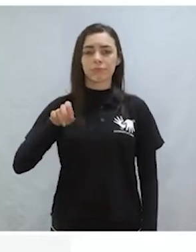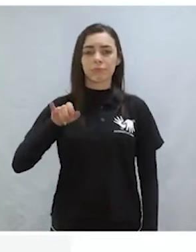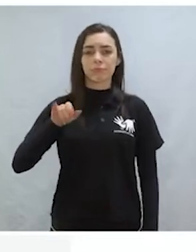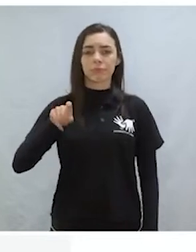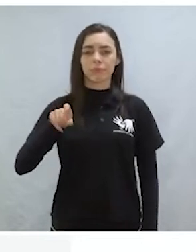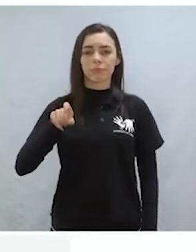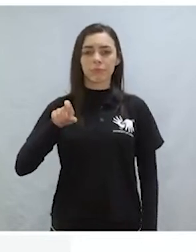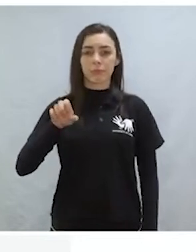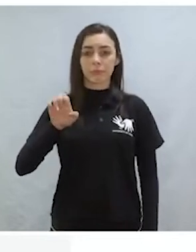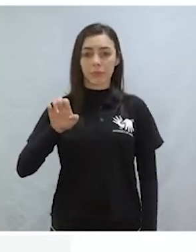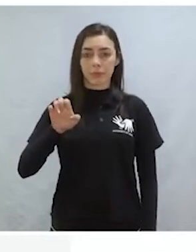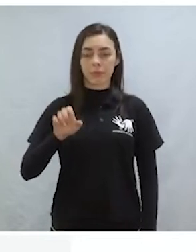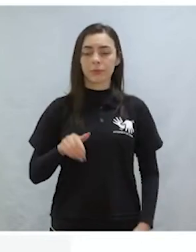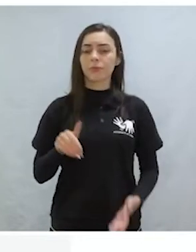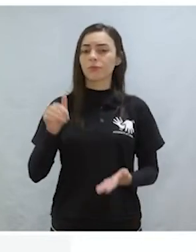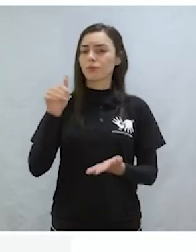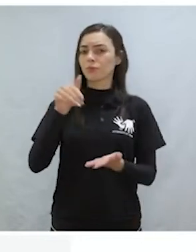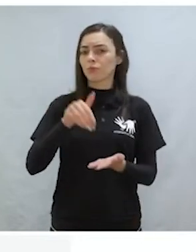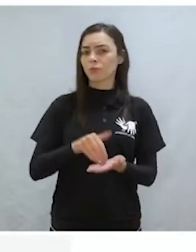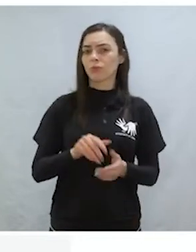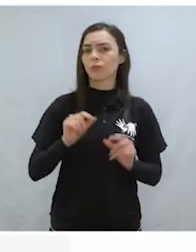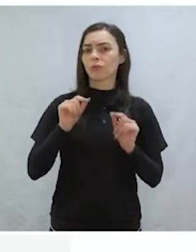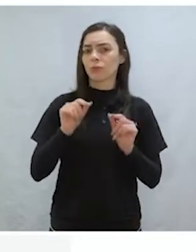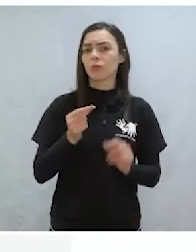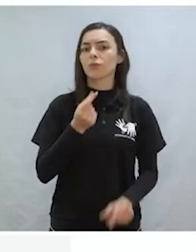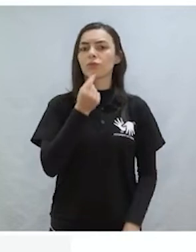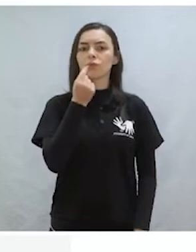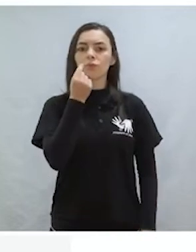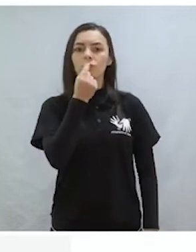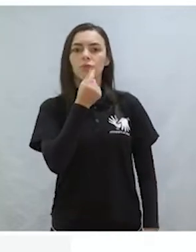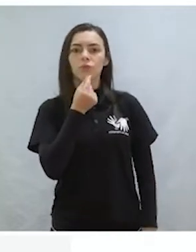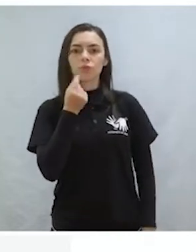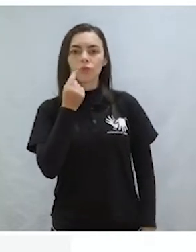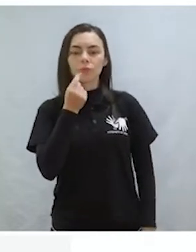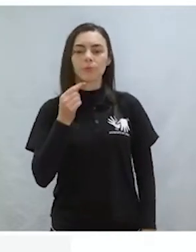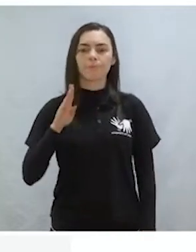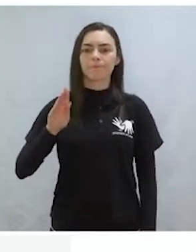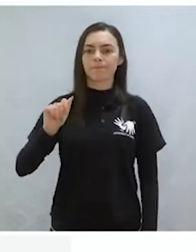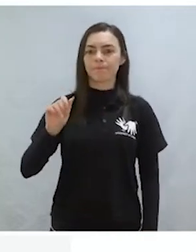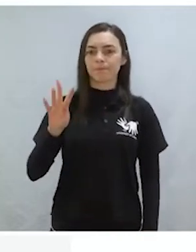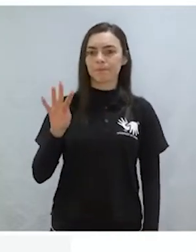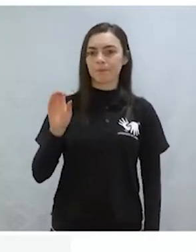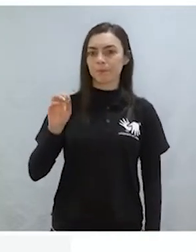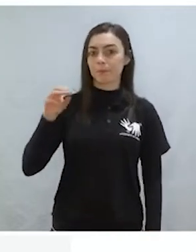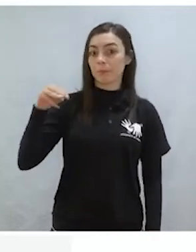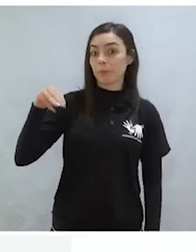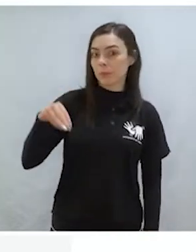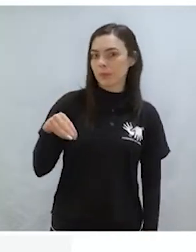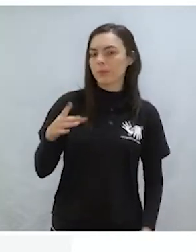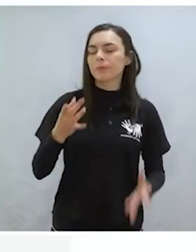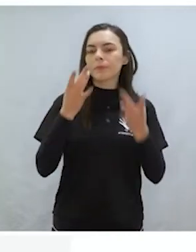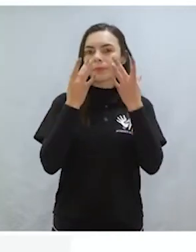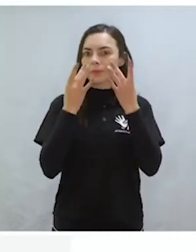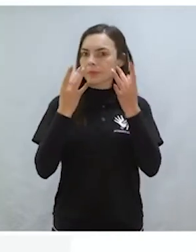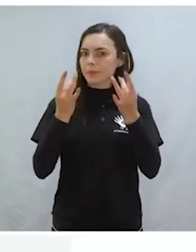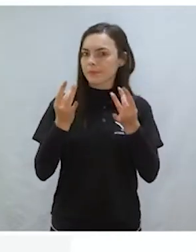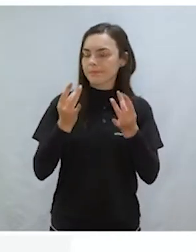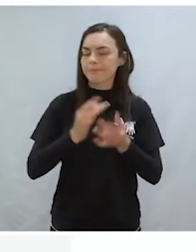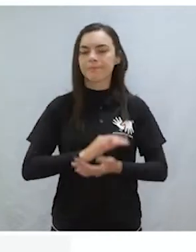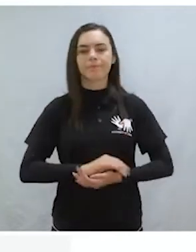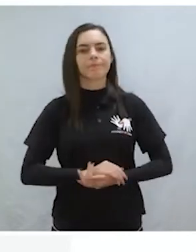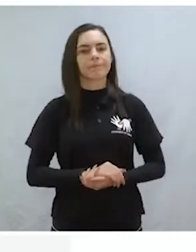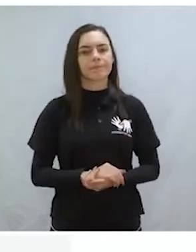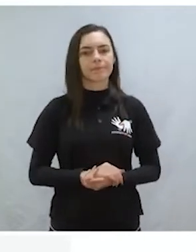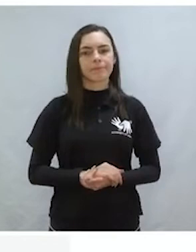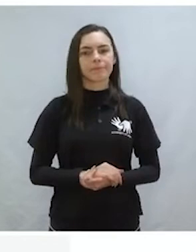peixe. E terminamos aqui com uma imagem de batom. Presta atenção aí